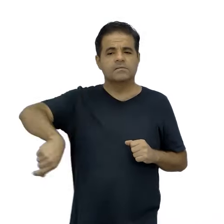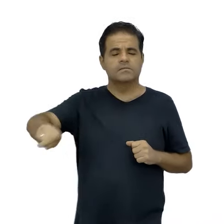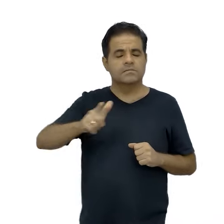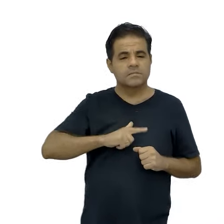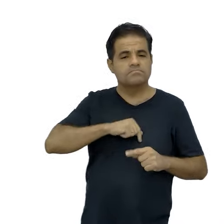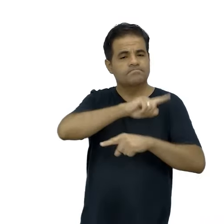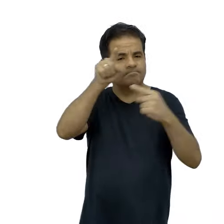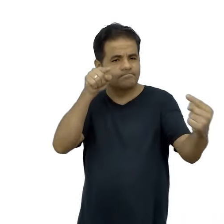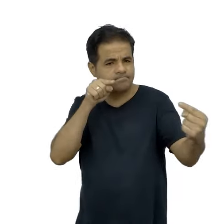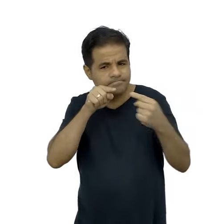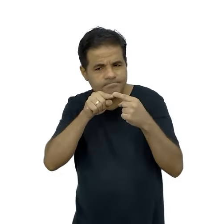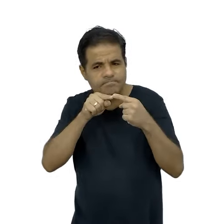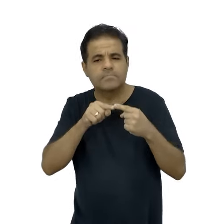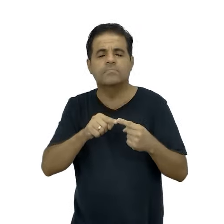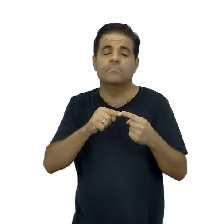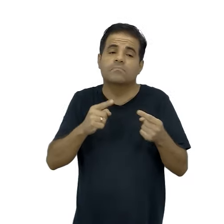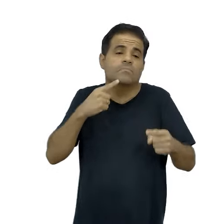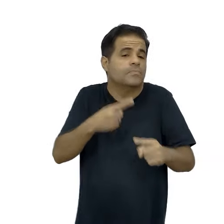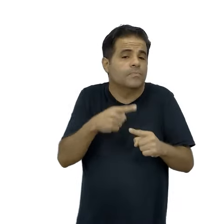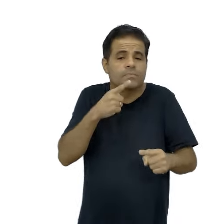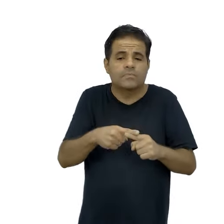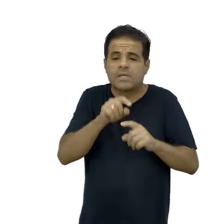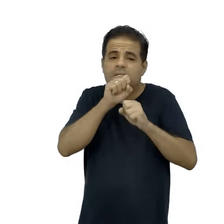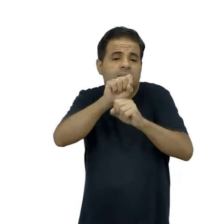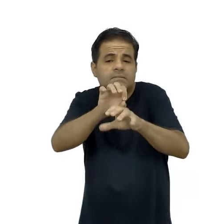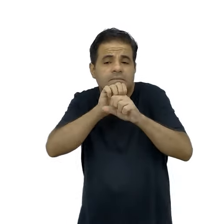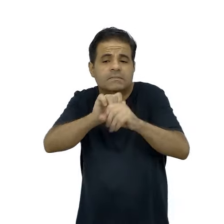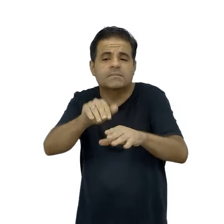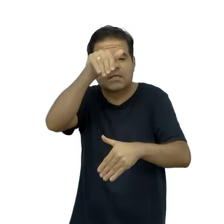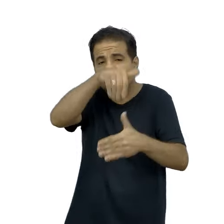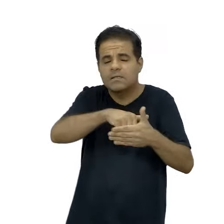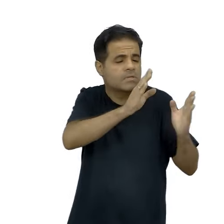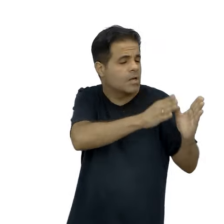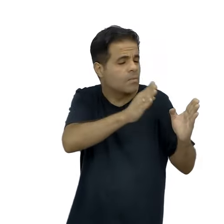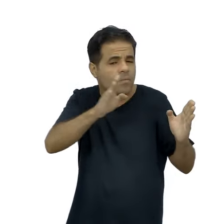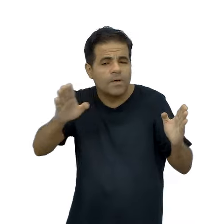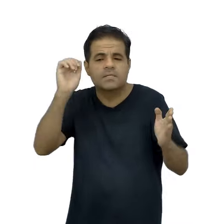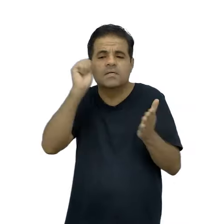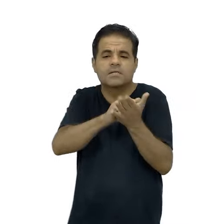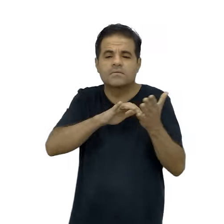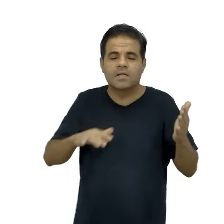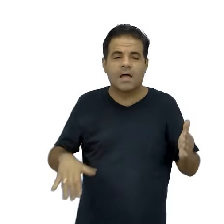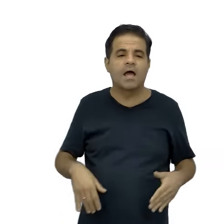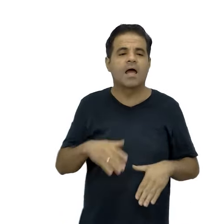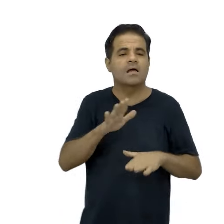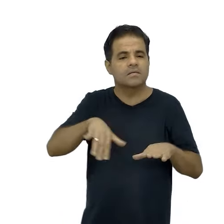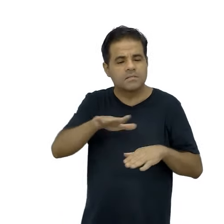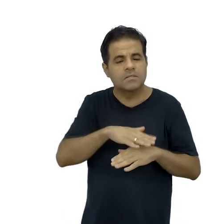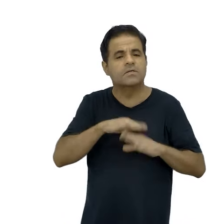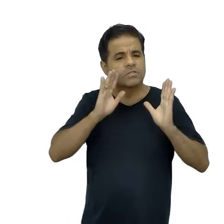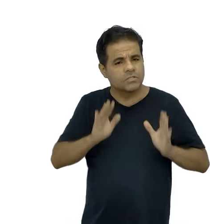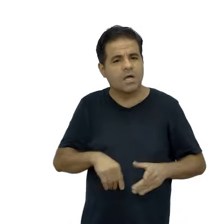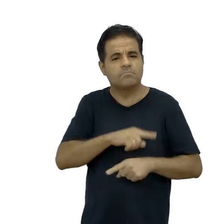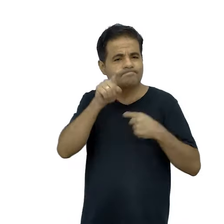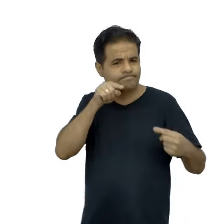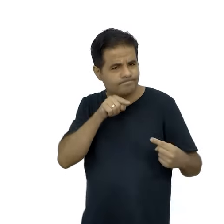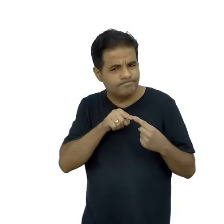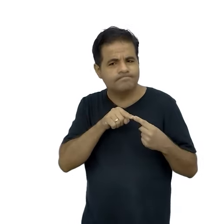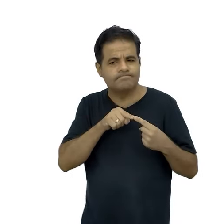os objetivos, né? Então, por que ensinar dentro dessa sequência de atividade frações? O nosso objeto do conhecimento